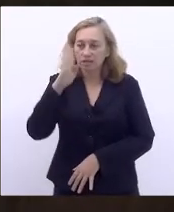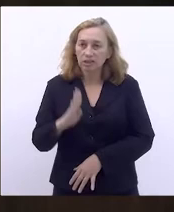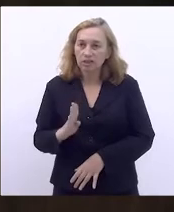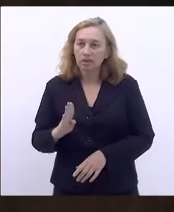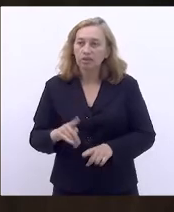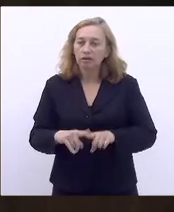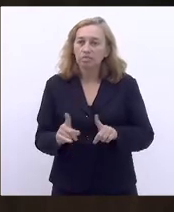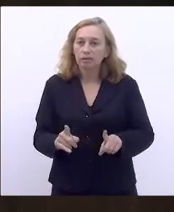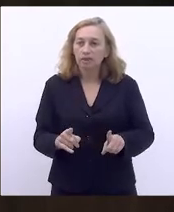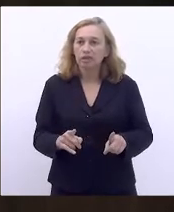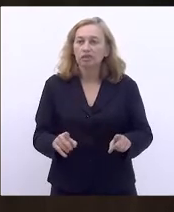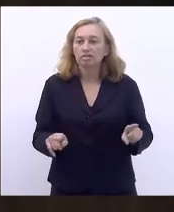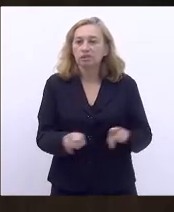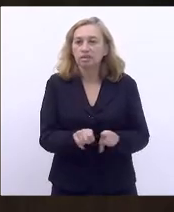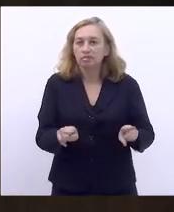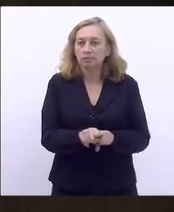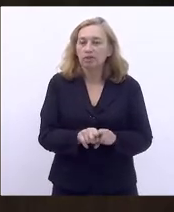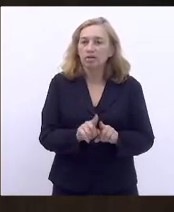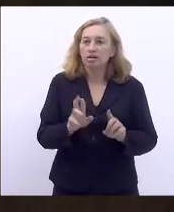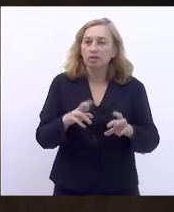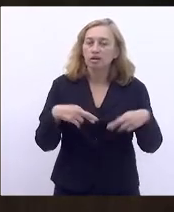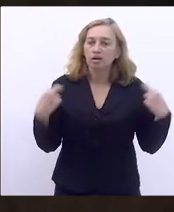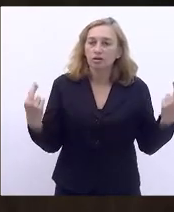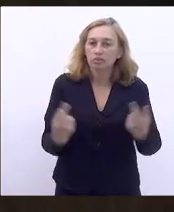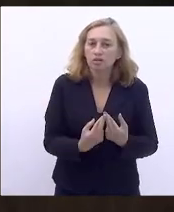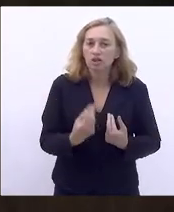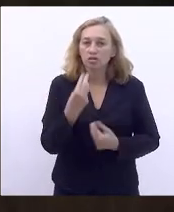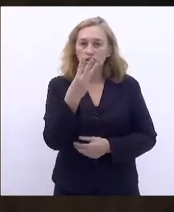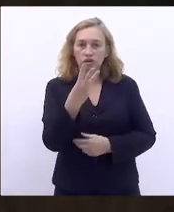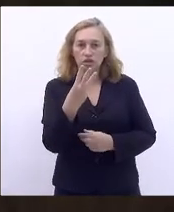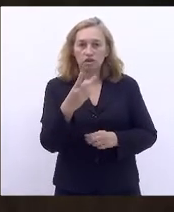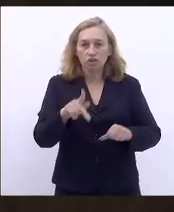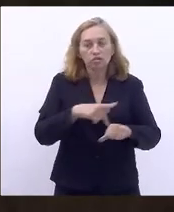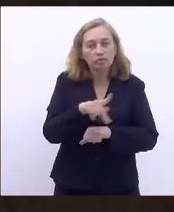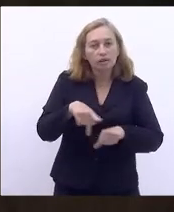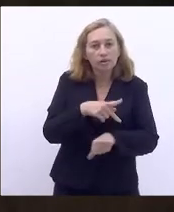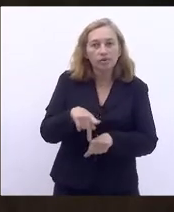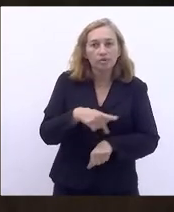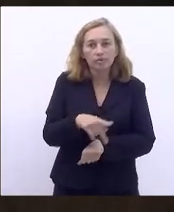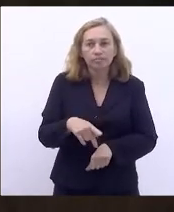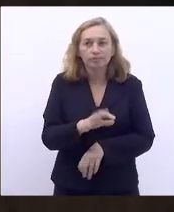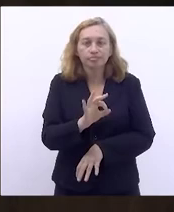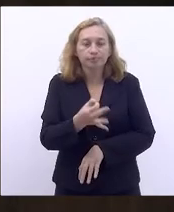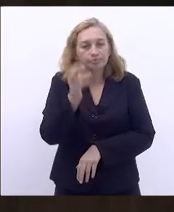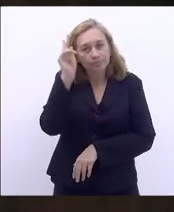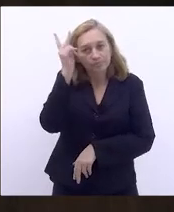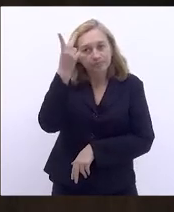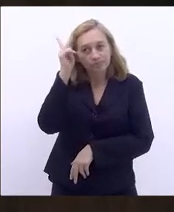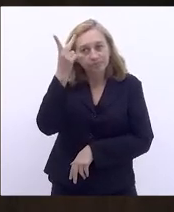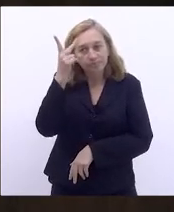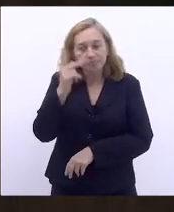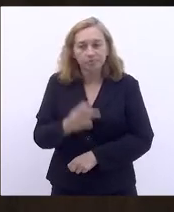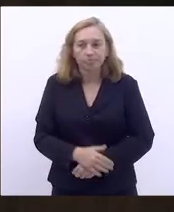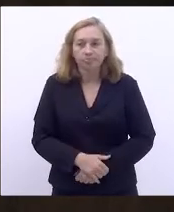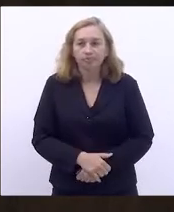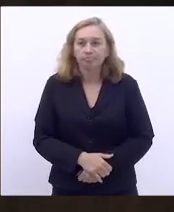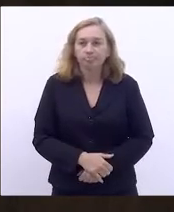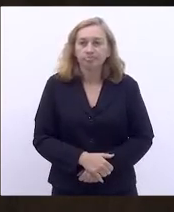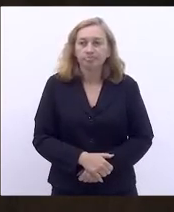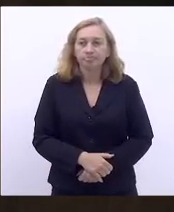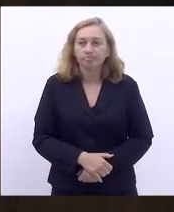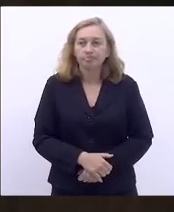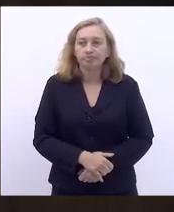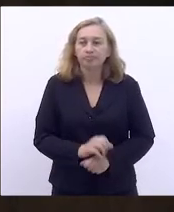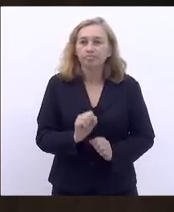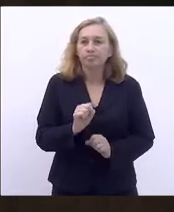Era um império que reunia esses três países. Então, até muito por esse fato histórico, a partir da